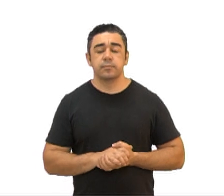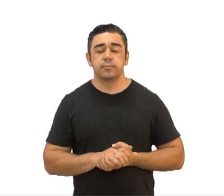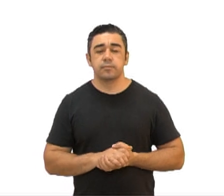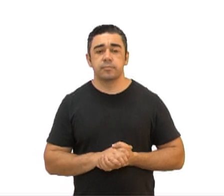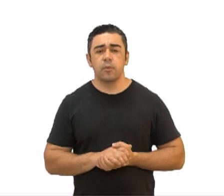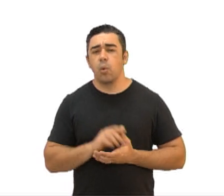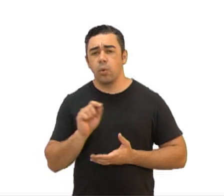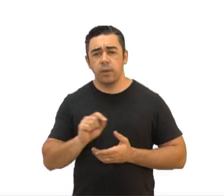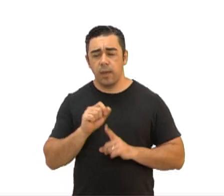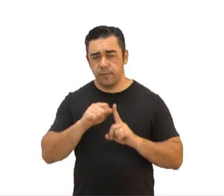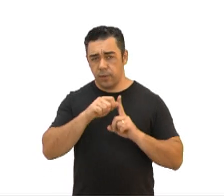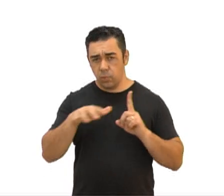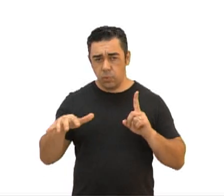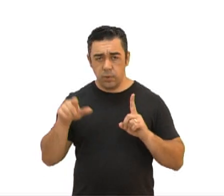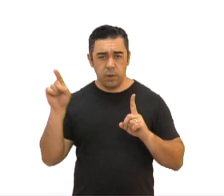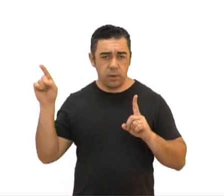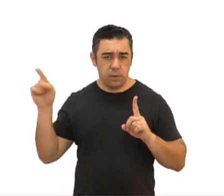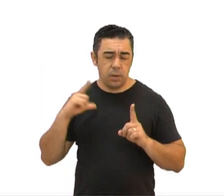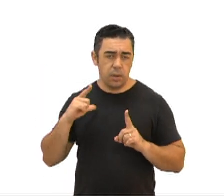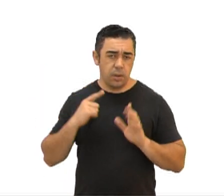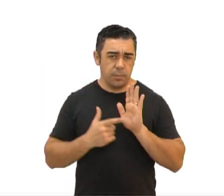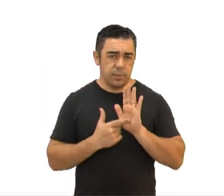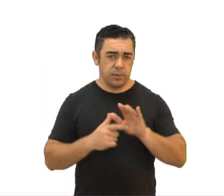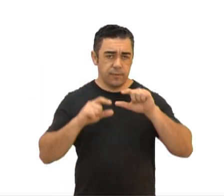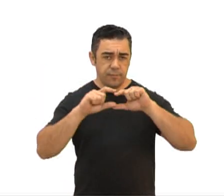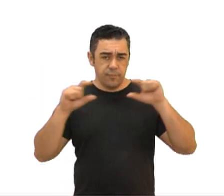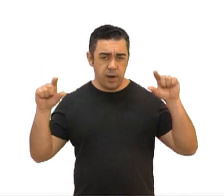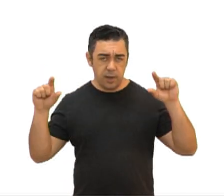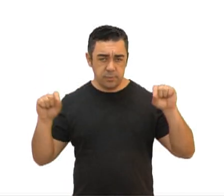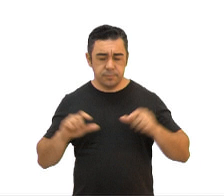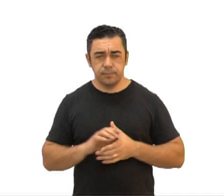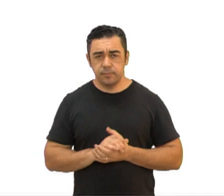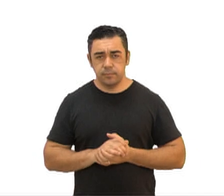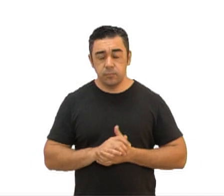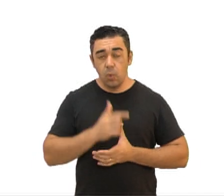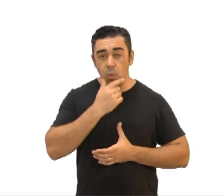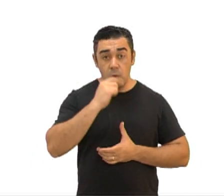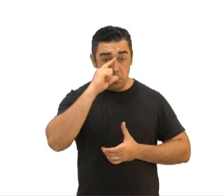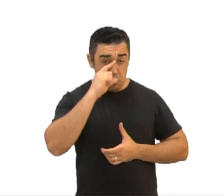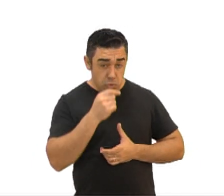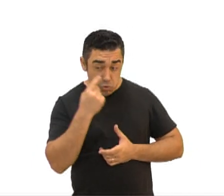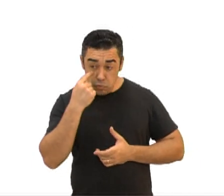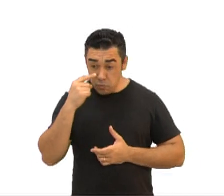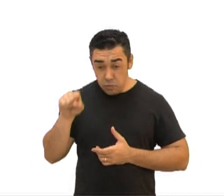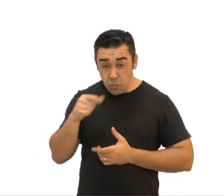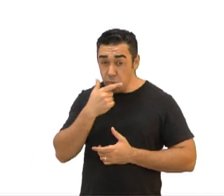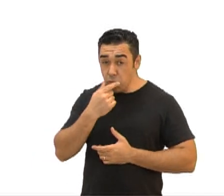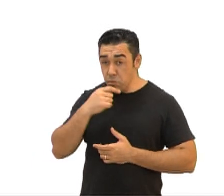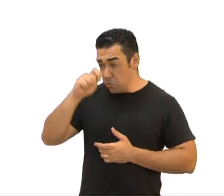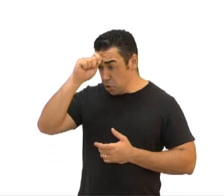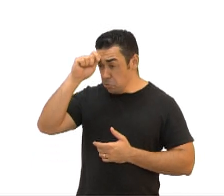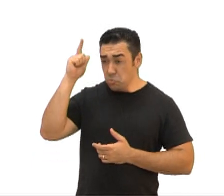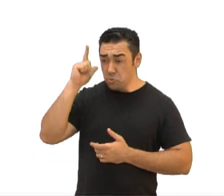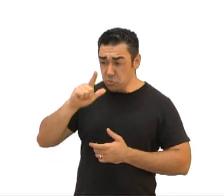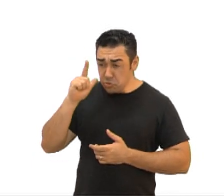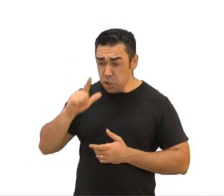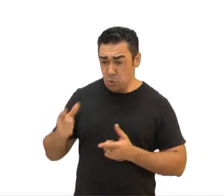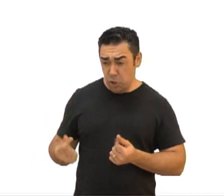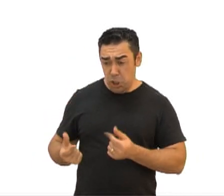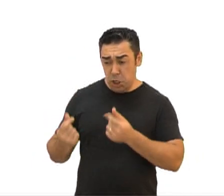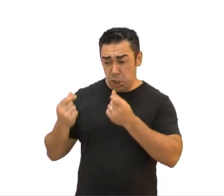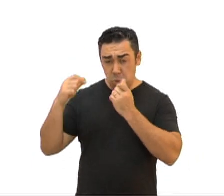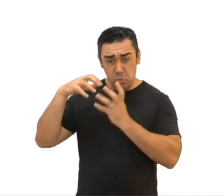pede? Que figura de linguagem está presente nesta frase em destaque? O bruxo, vendo que Aladim se tornara o homem mais rico do